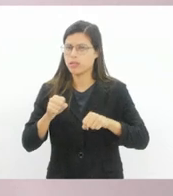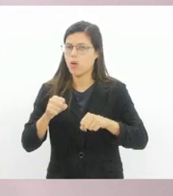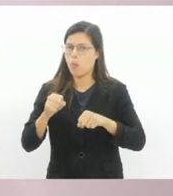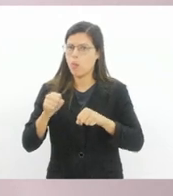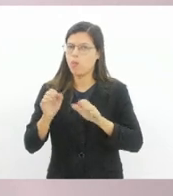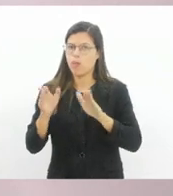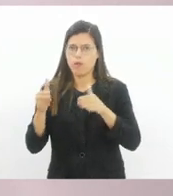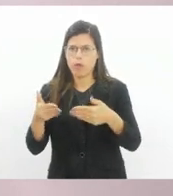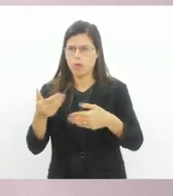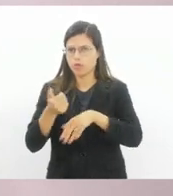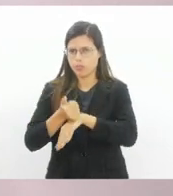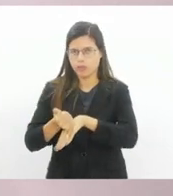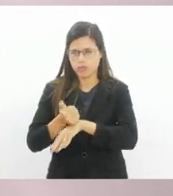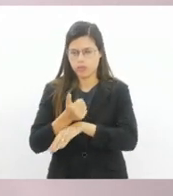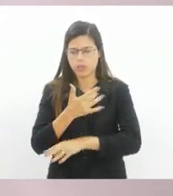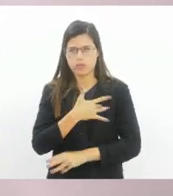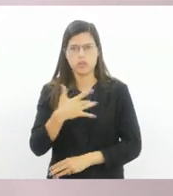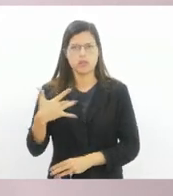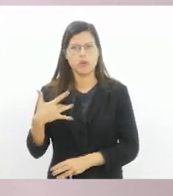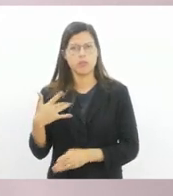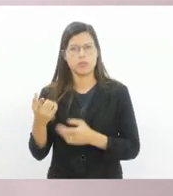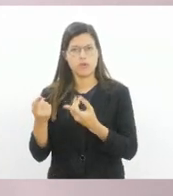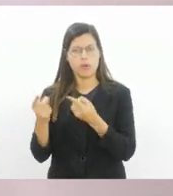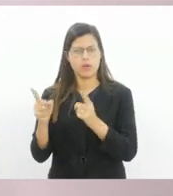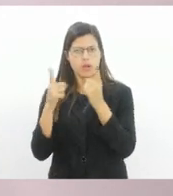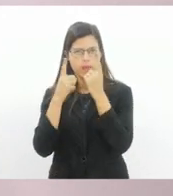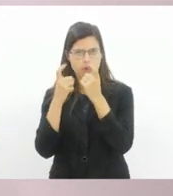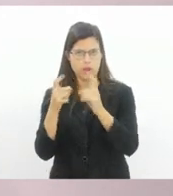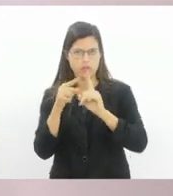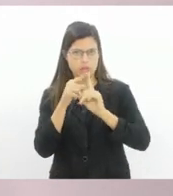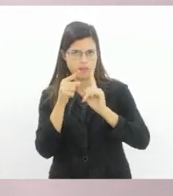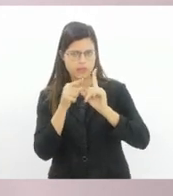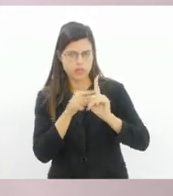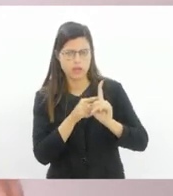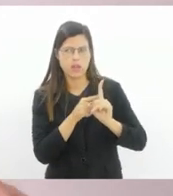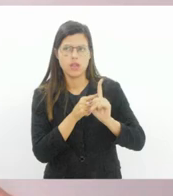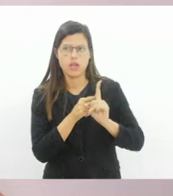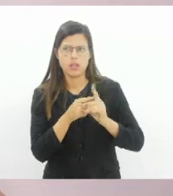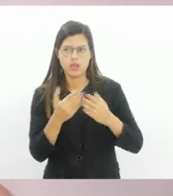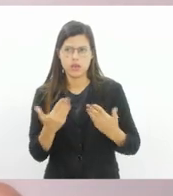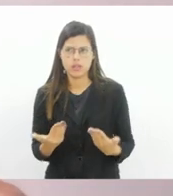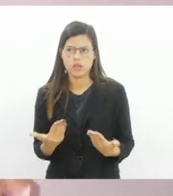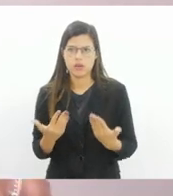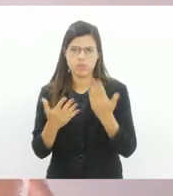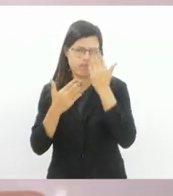de saúde com relação ao combate à violência obstétrica. Então, Leila Dess,